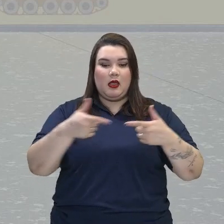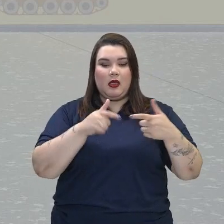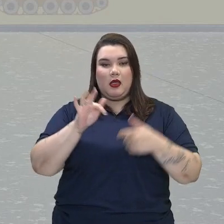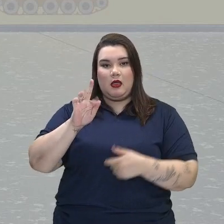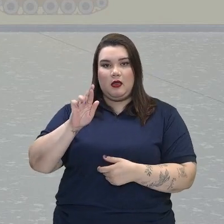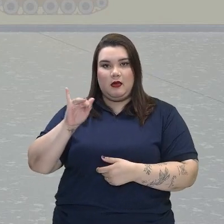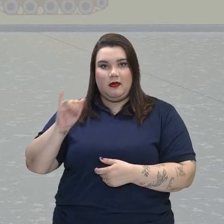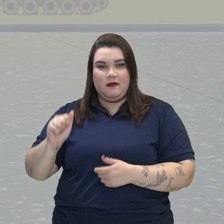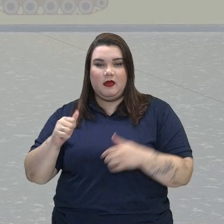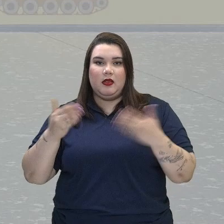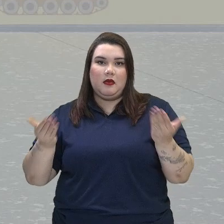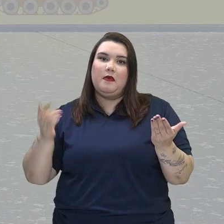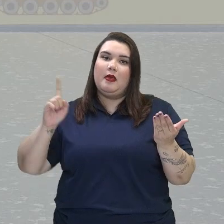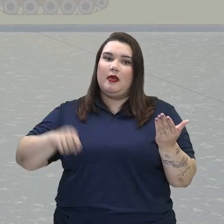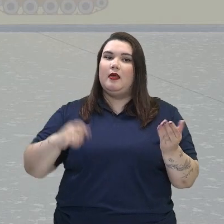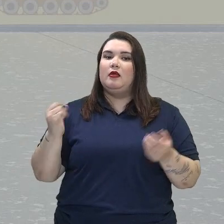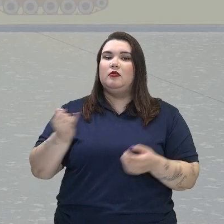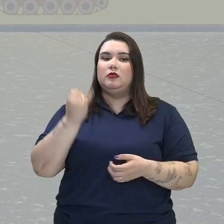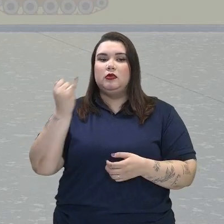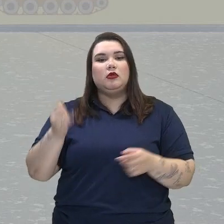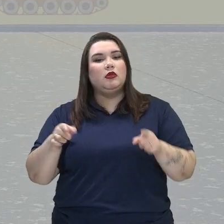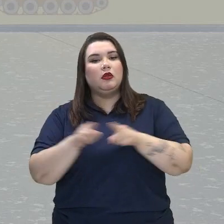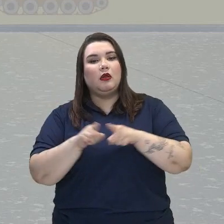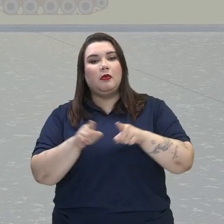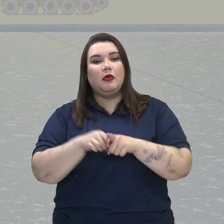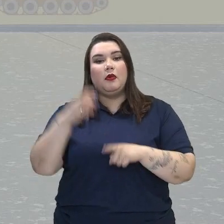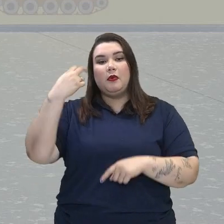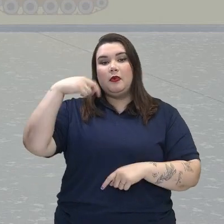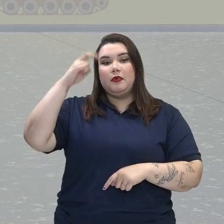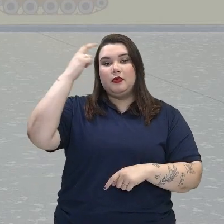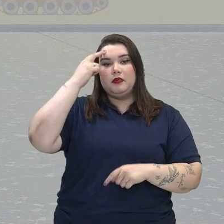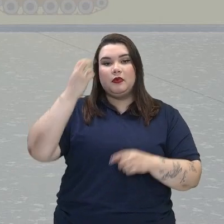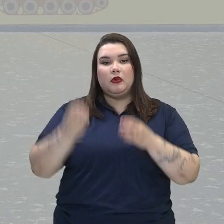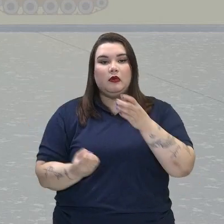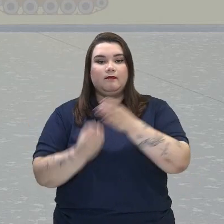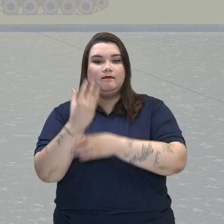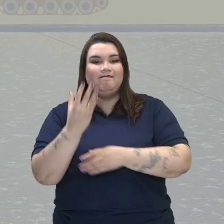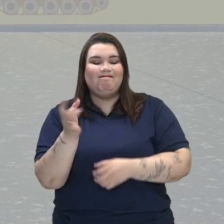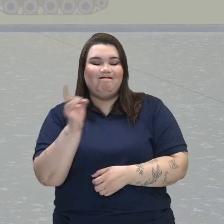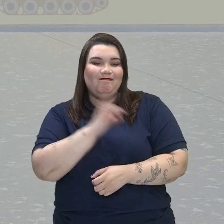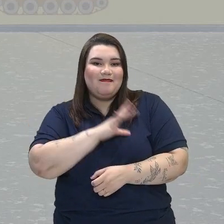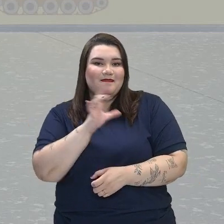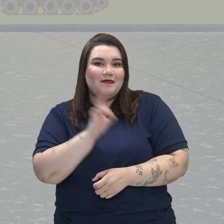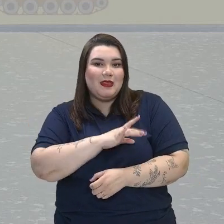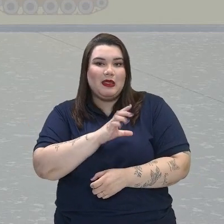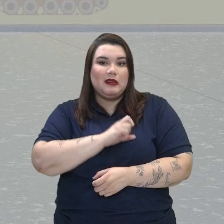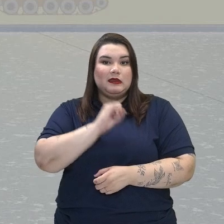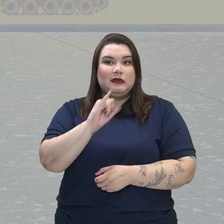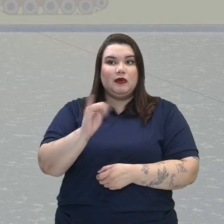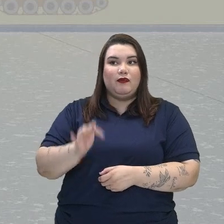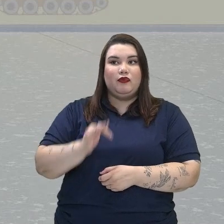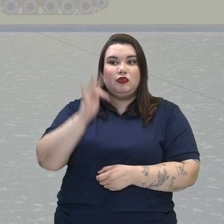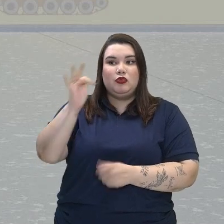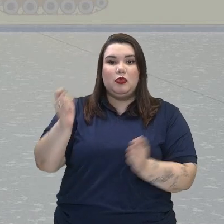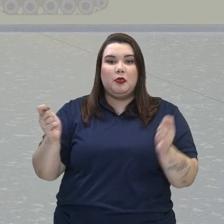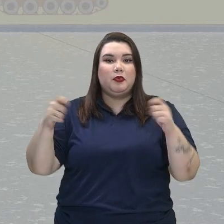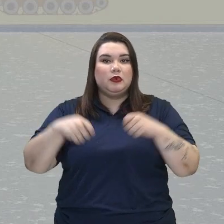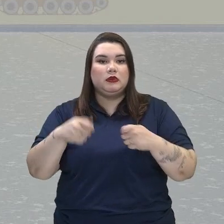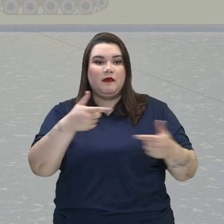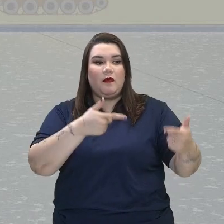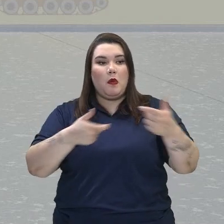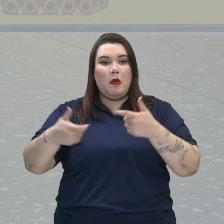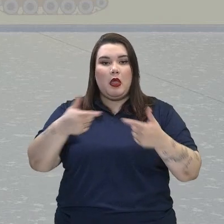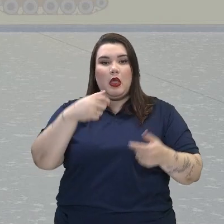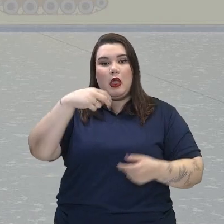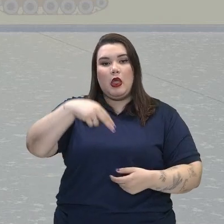muito importante. E, culturalmente, isso gerou uma cultura de medo sobre uma guerra nuclear,